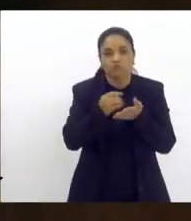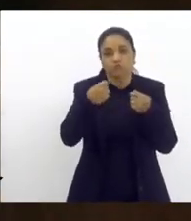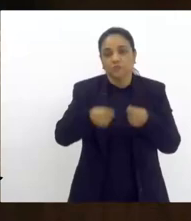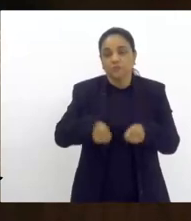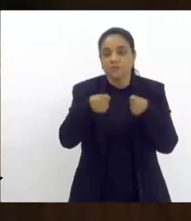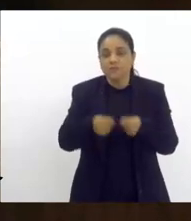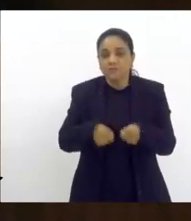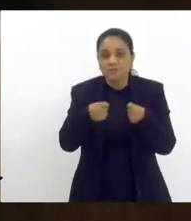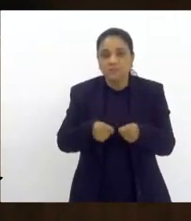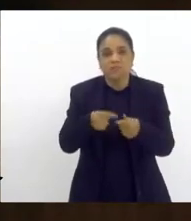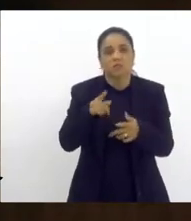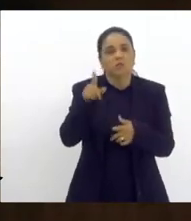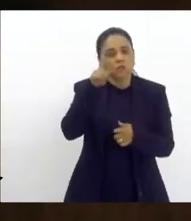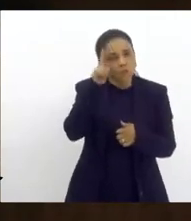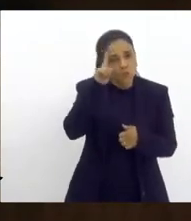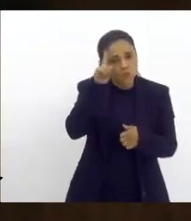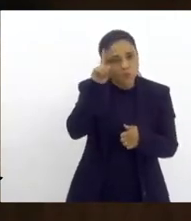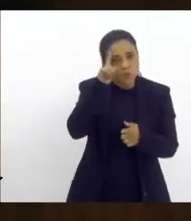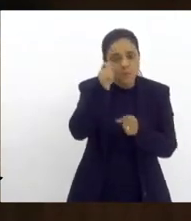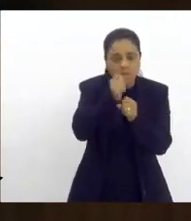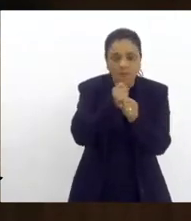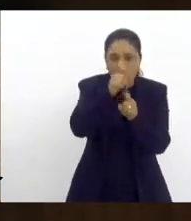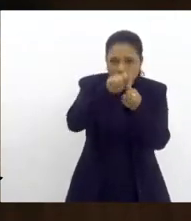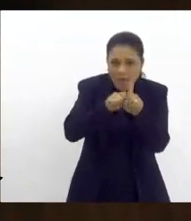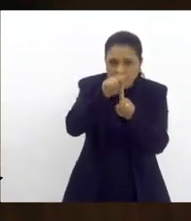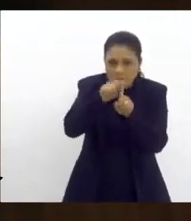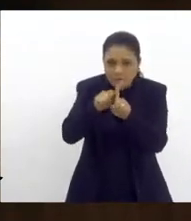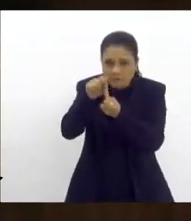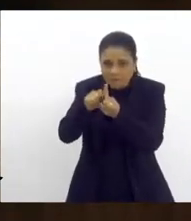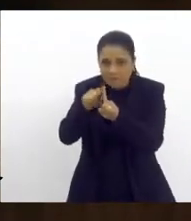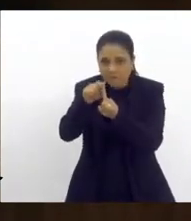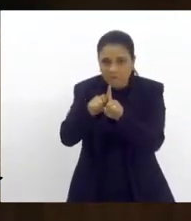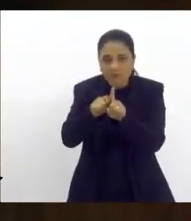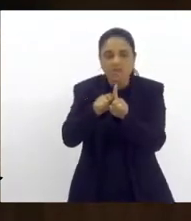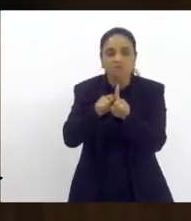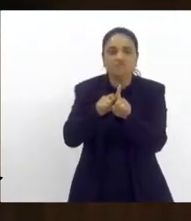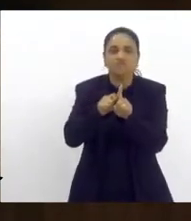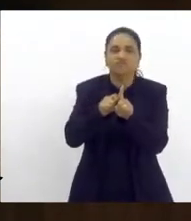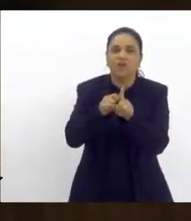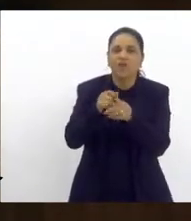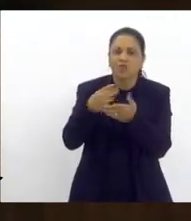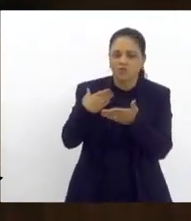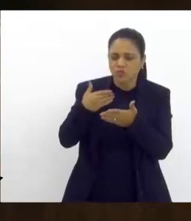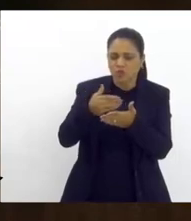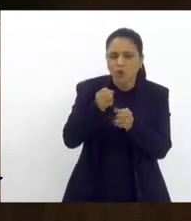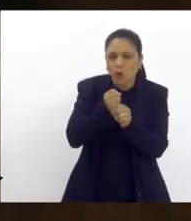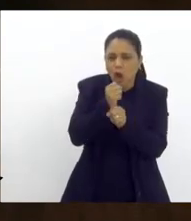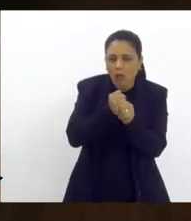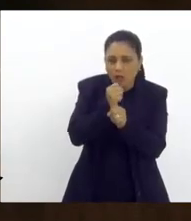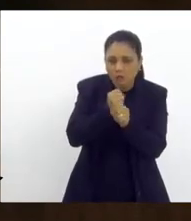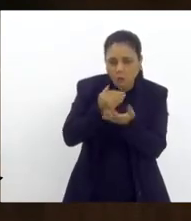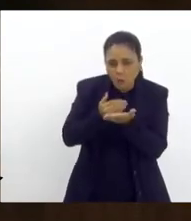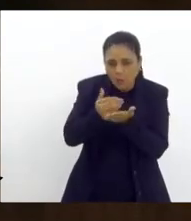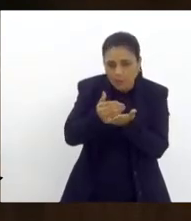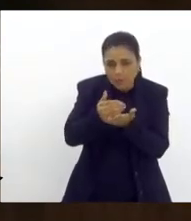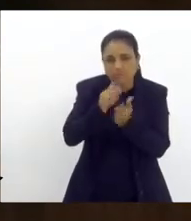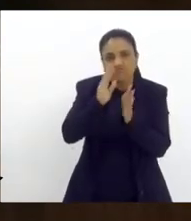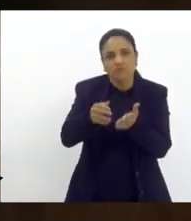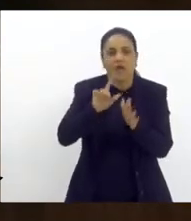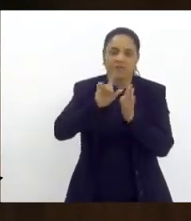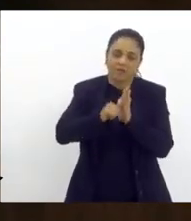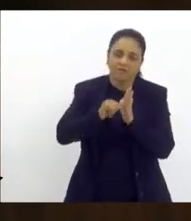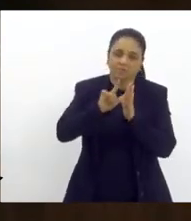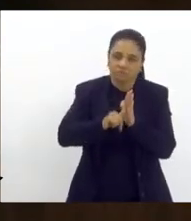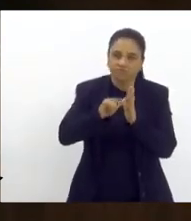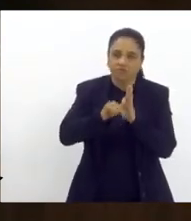todo mês do começo do ano sofre atrasos E aí senhor presidente eu não posso deixar de dizer aqui